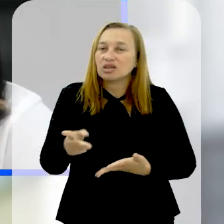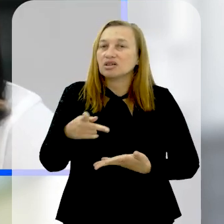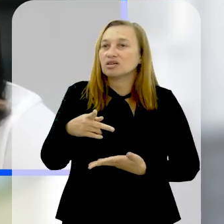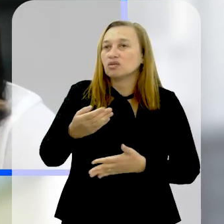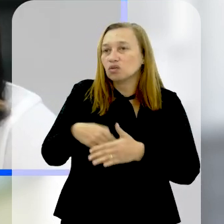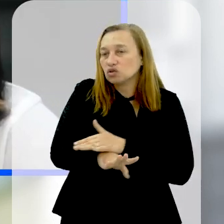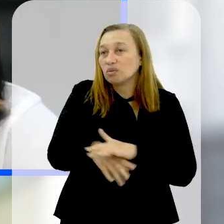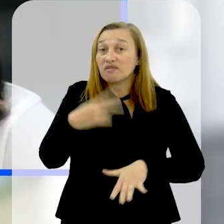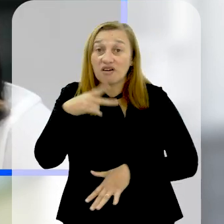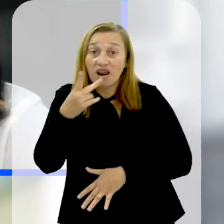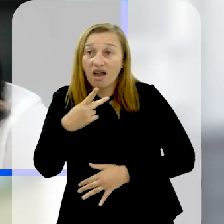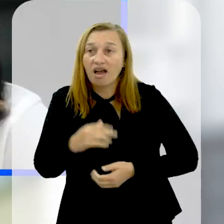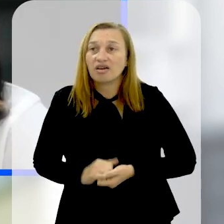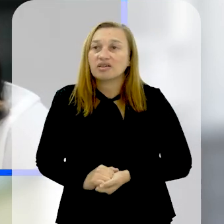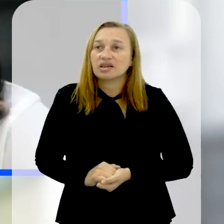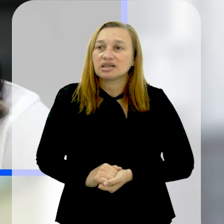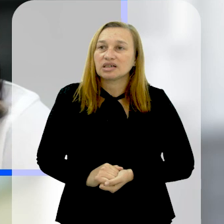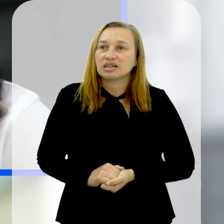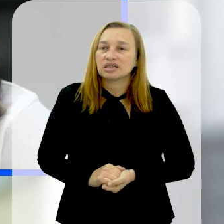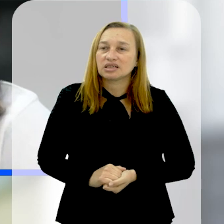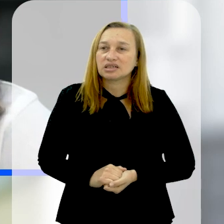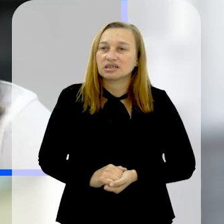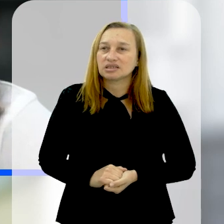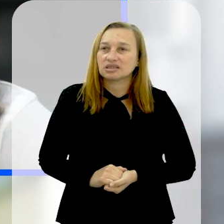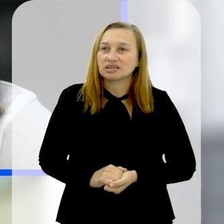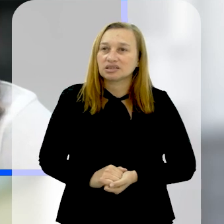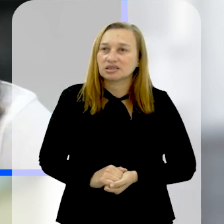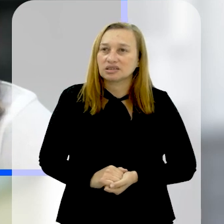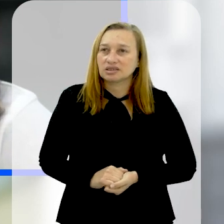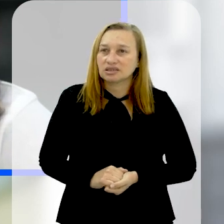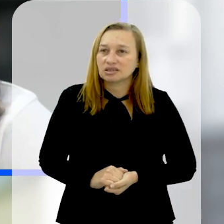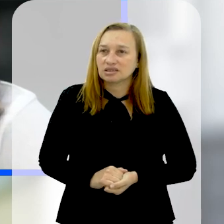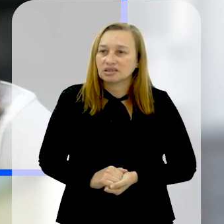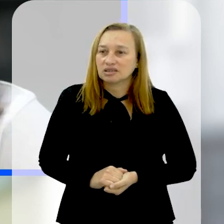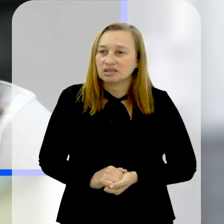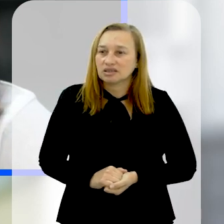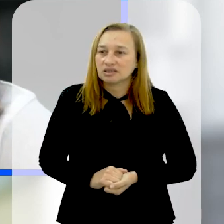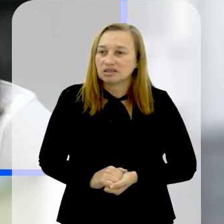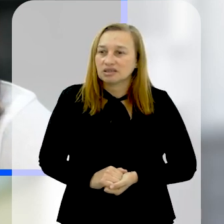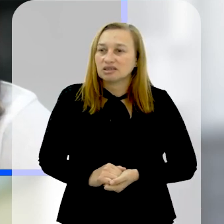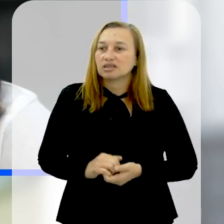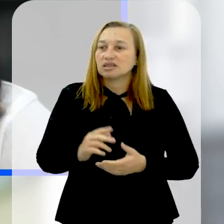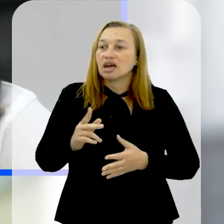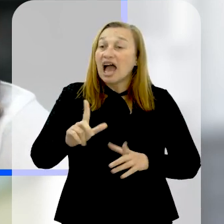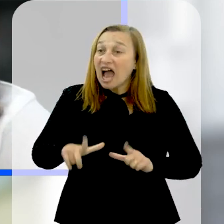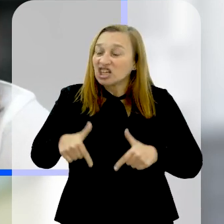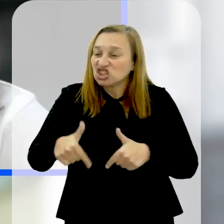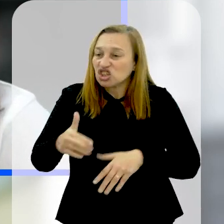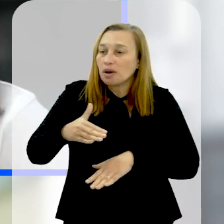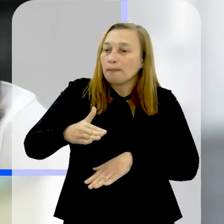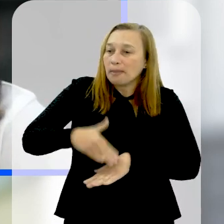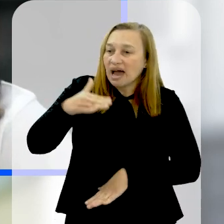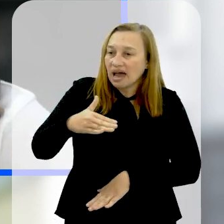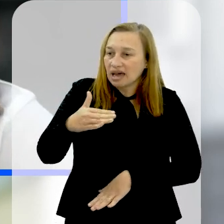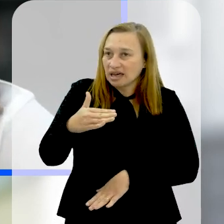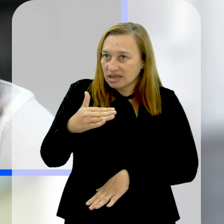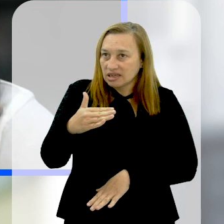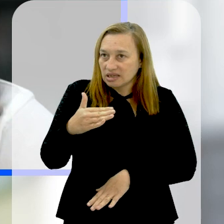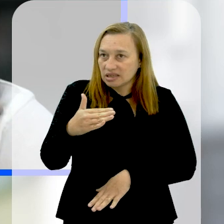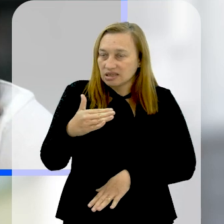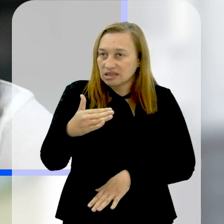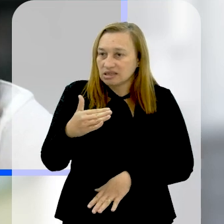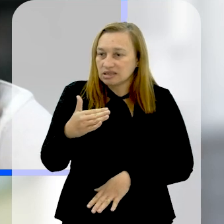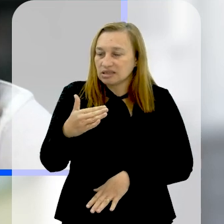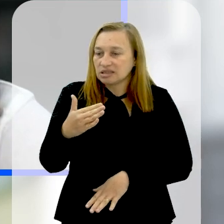aquela máxima que a gente costuma dizer de descascar mais e desembalar menos, né? Para mudar